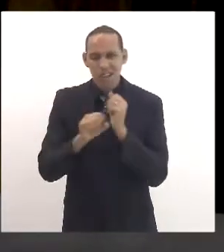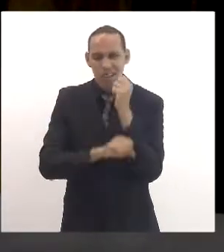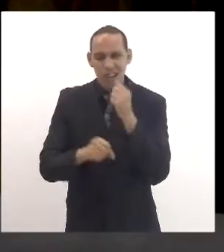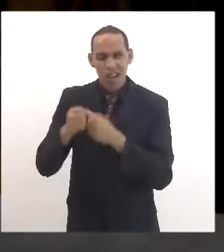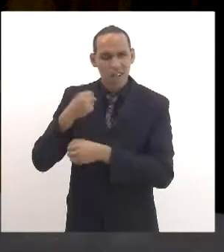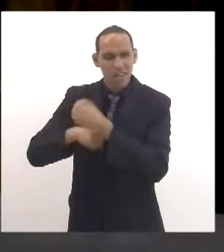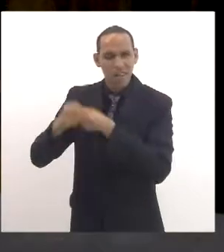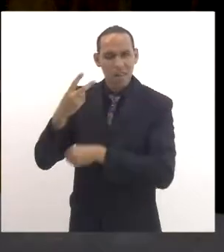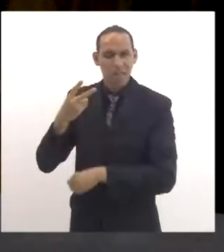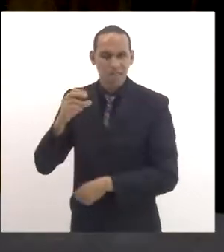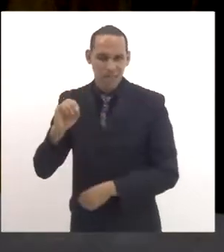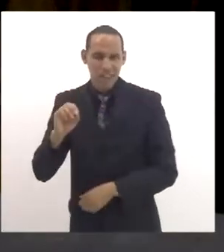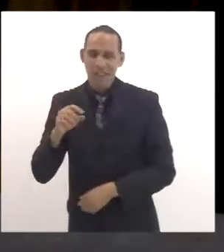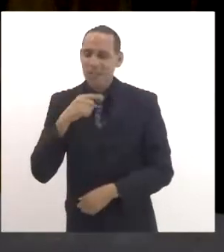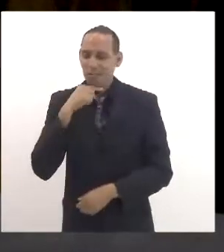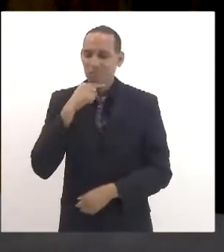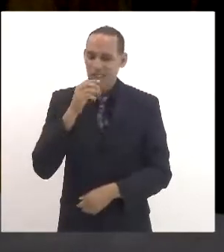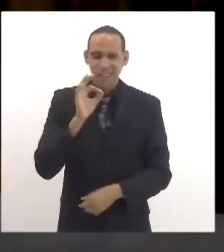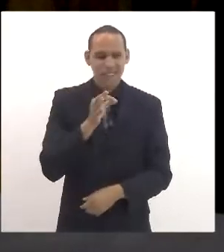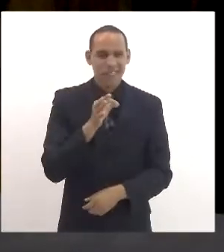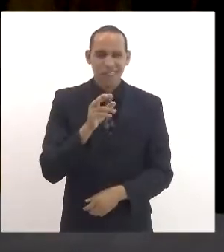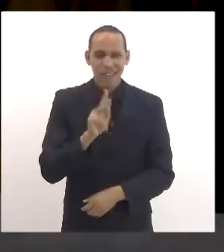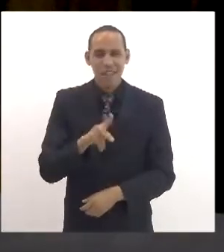é, professor Manuel?